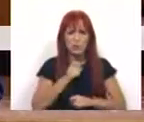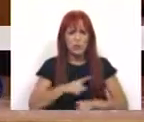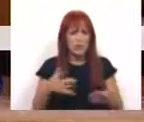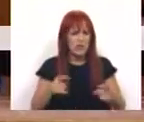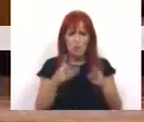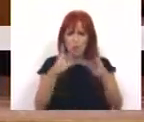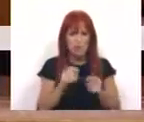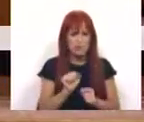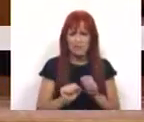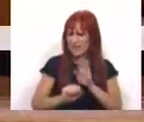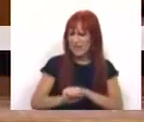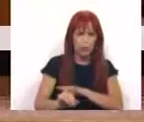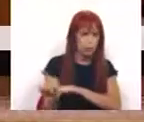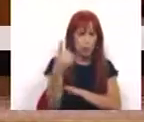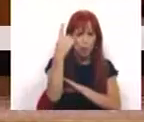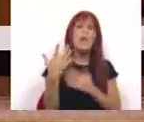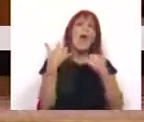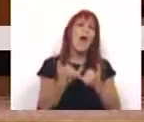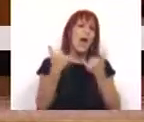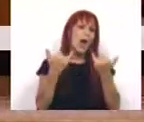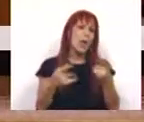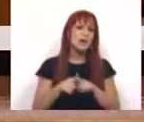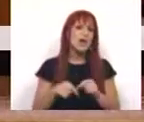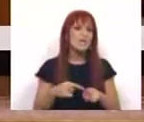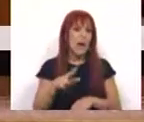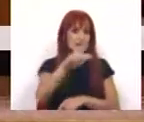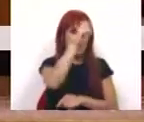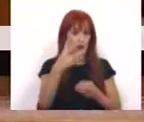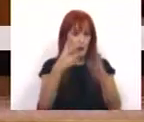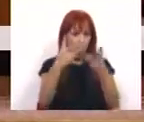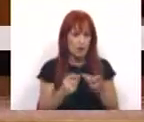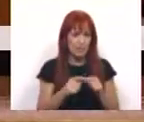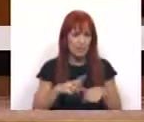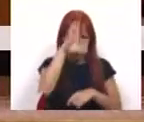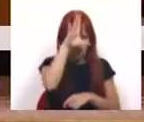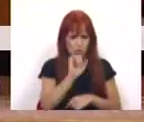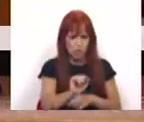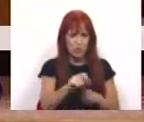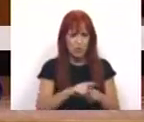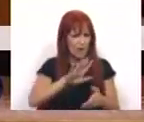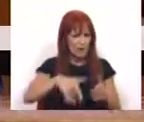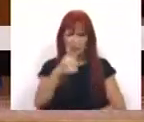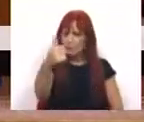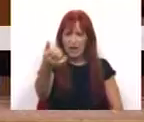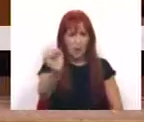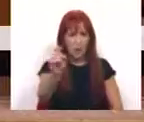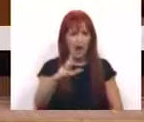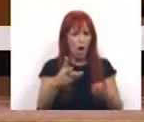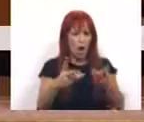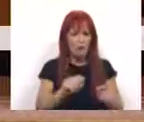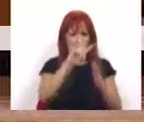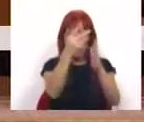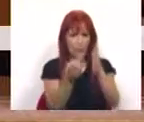ser o orçamento da direita. E agora que vamos no terceiro orçamento de Estado, sem planos B, sem